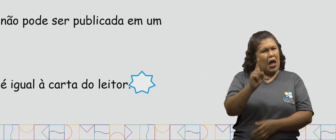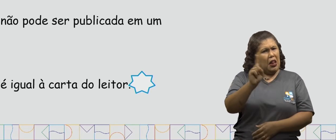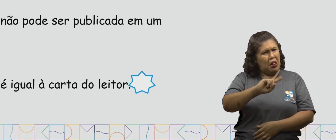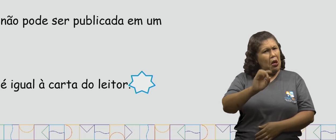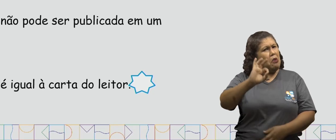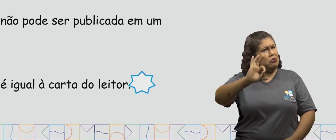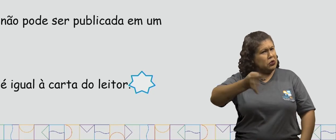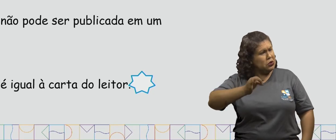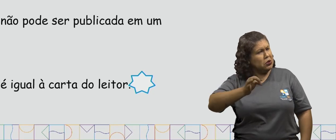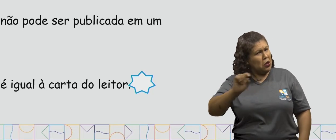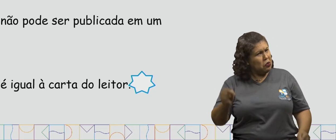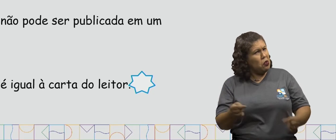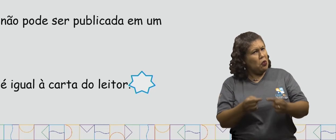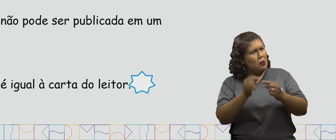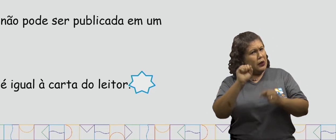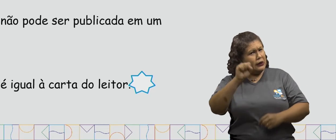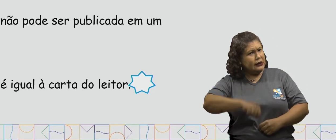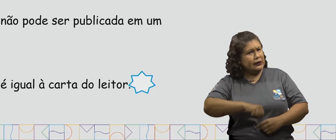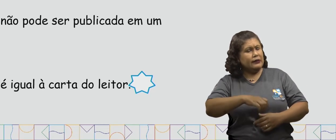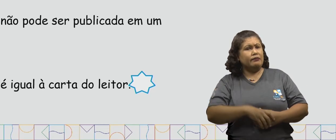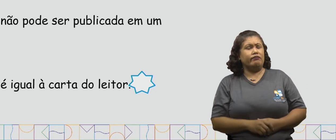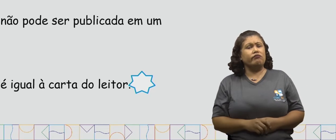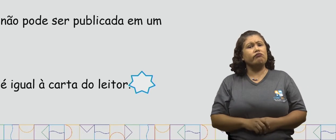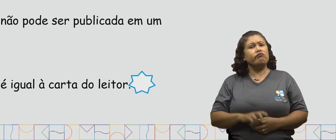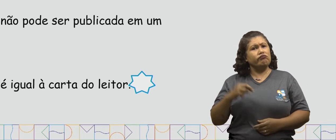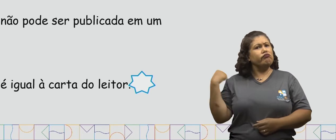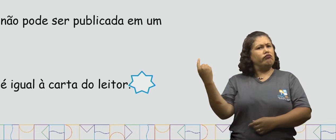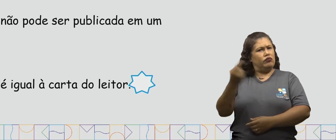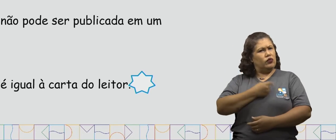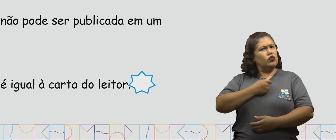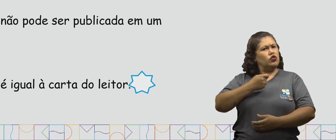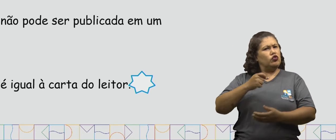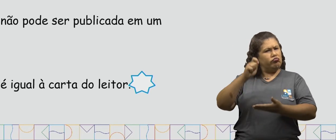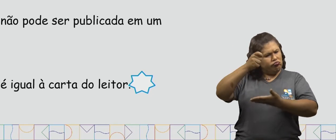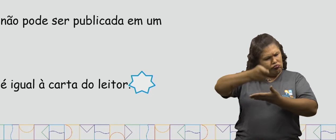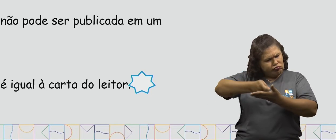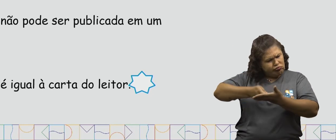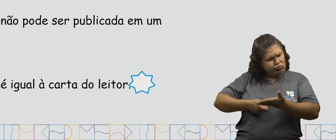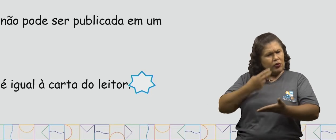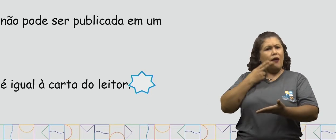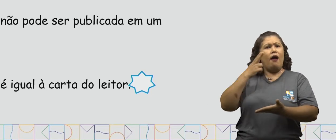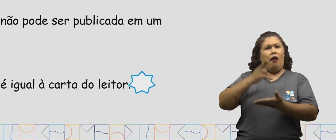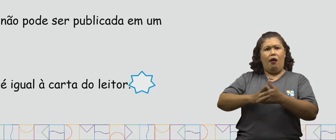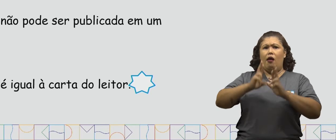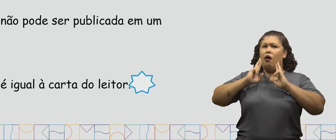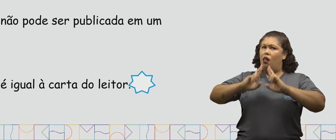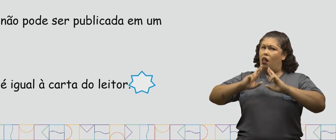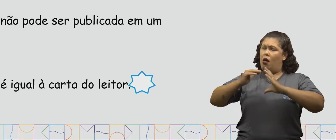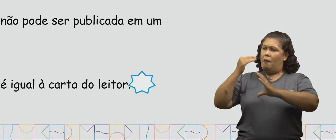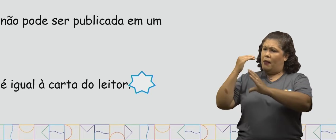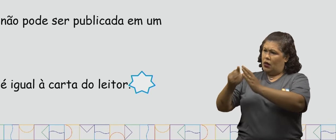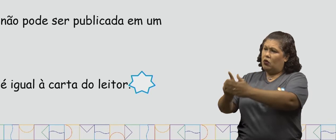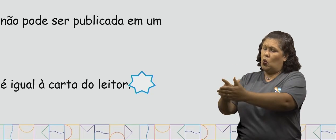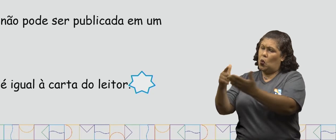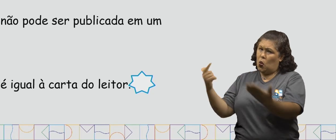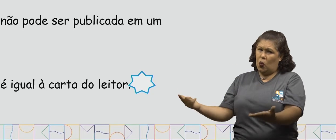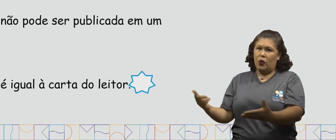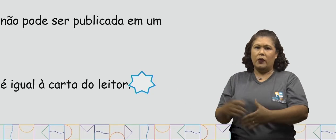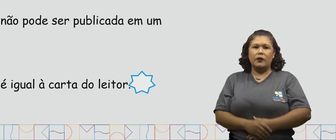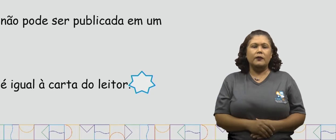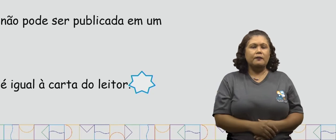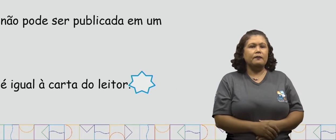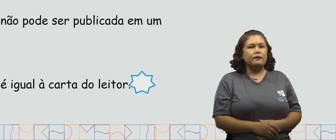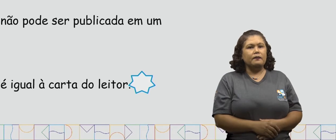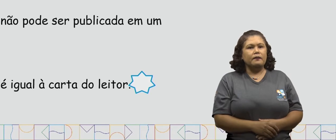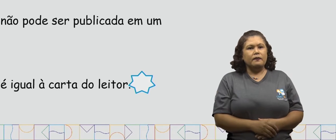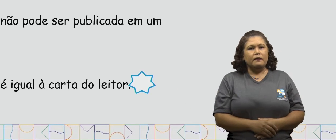porque foi isso que acabamos de fazer. Produzimos uma carta de reclamação para ser enviada para o Jornal Adicional. Vamos ver